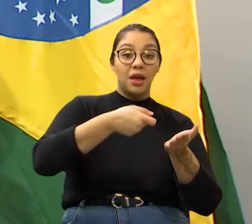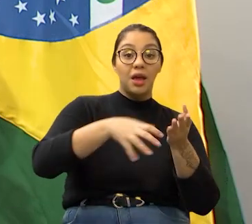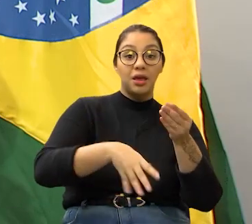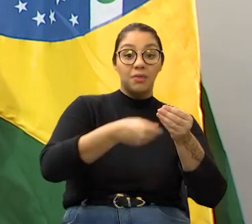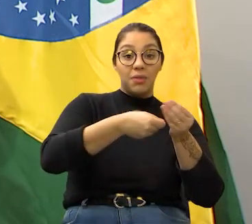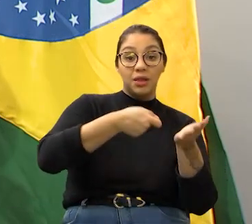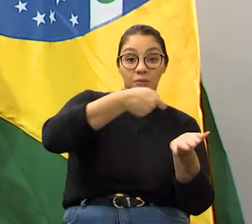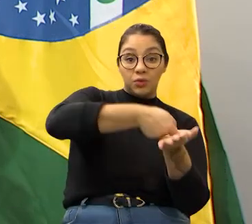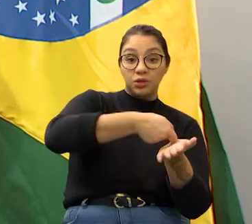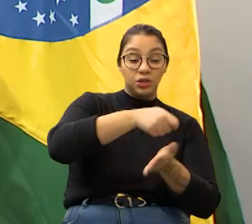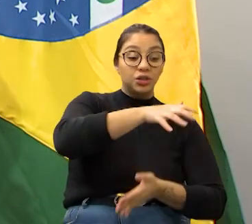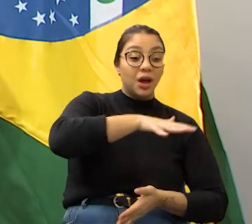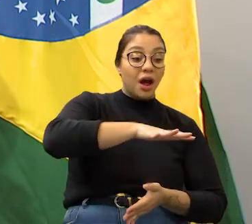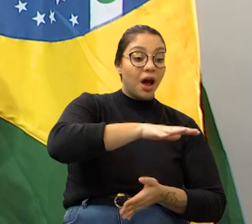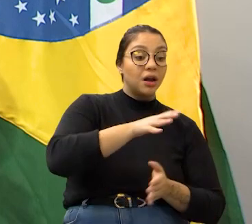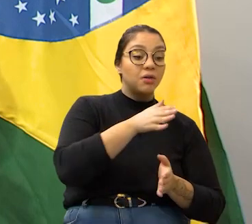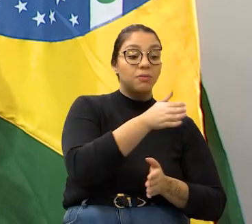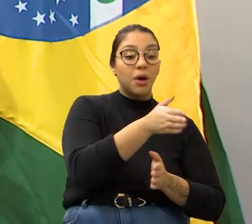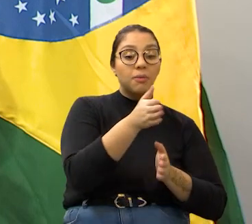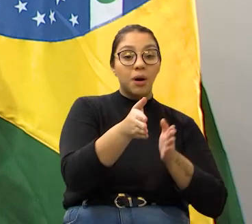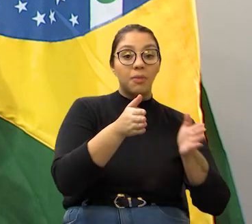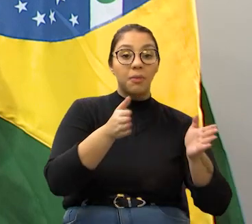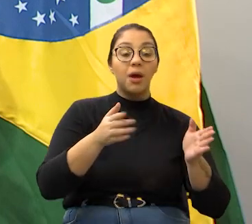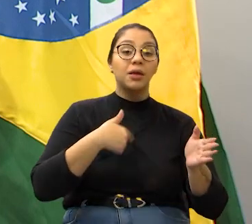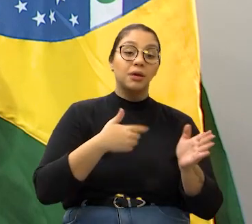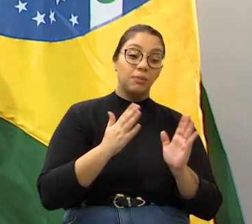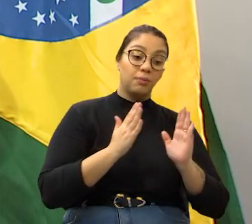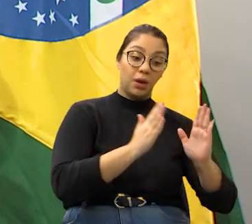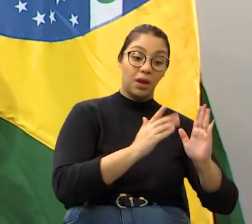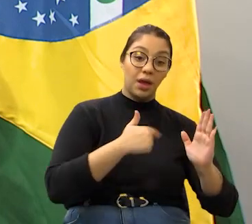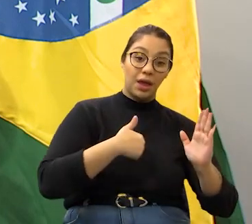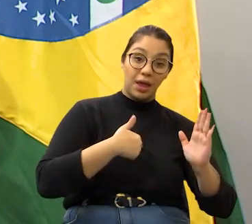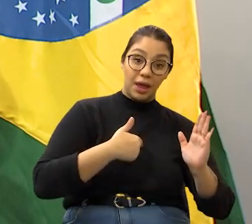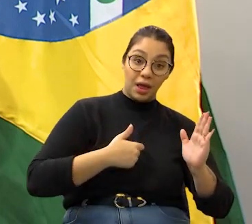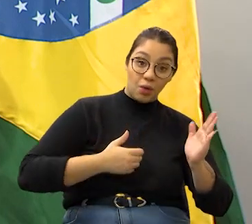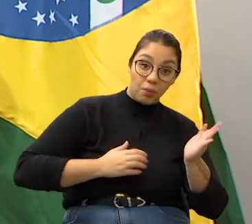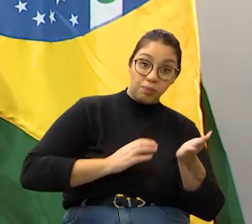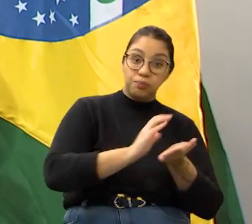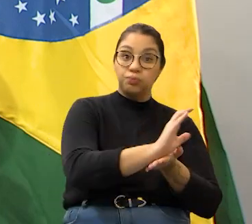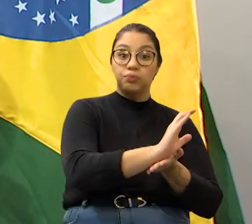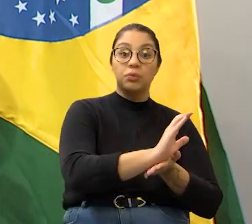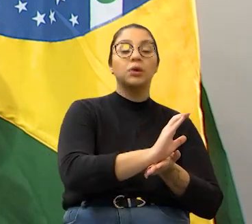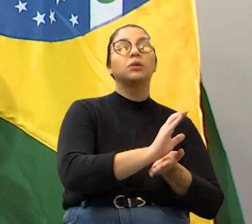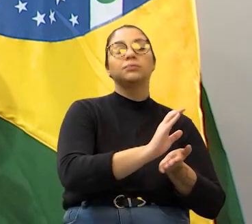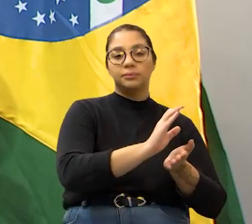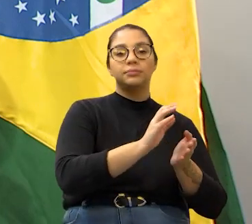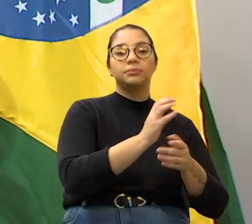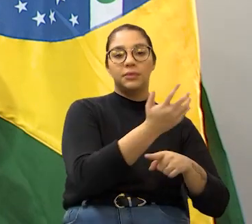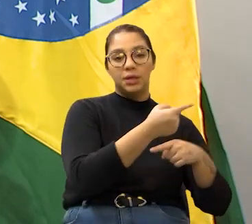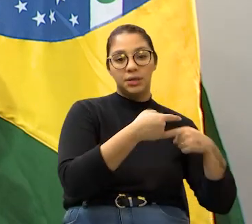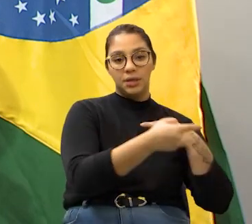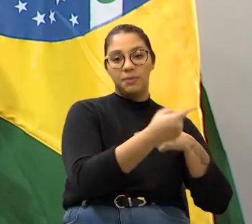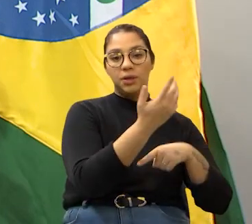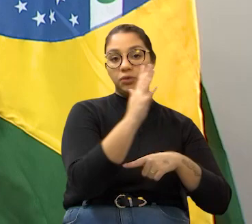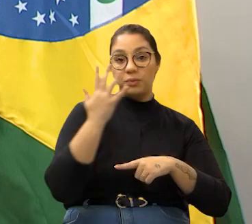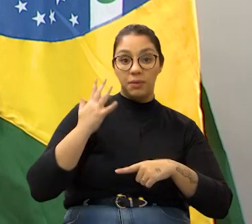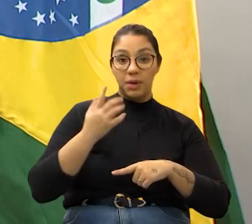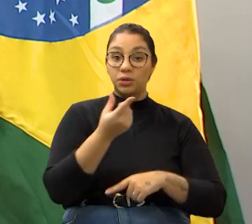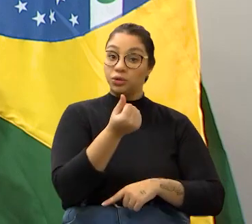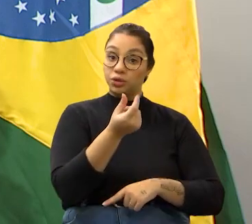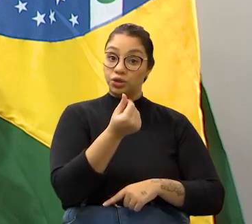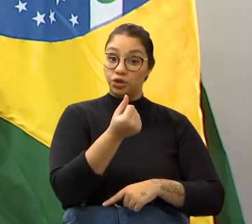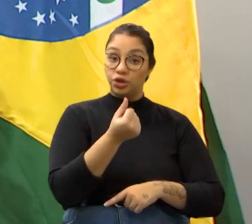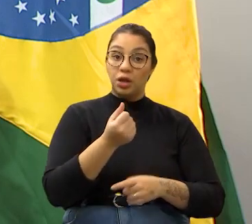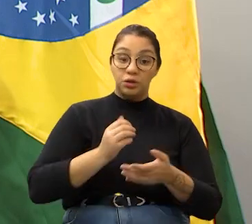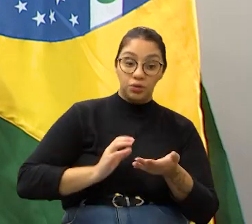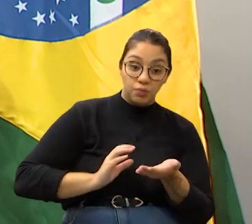várias áreas. E parte dos recursos das minhas emendas eu destinei para incrementar a Semana do Meio Ambiente. Esse recurso